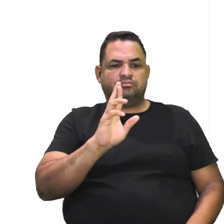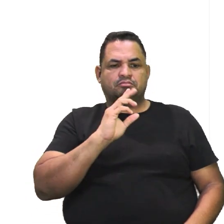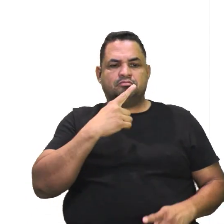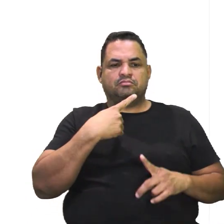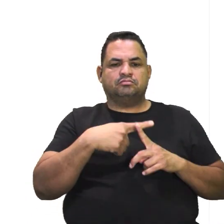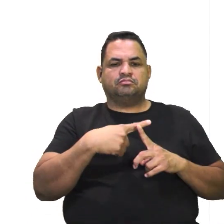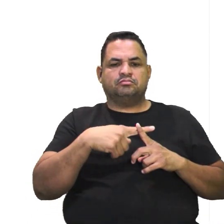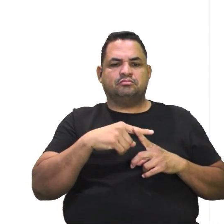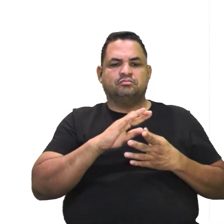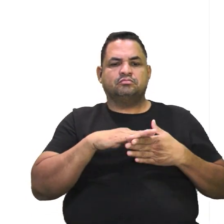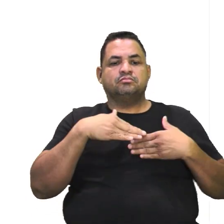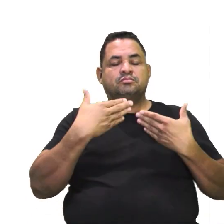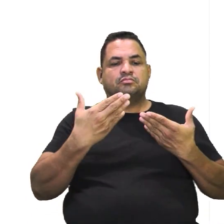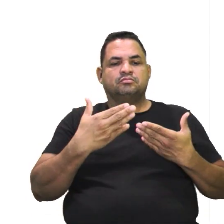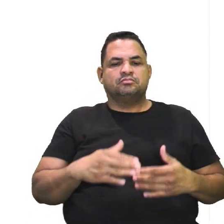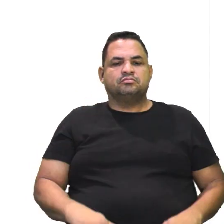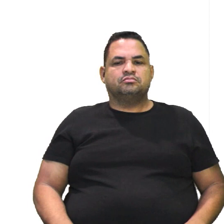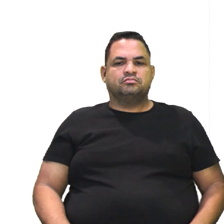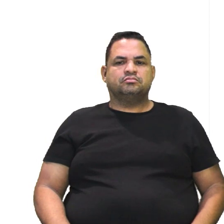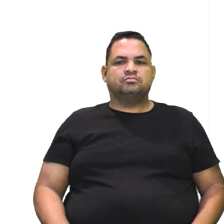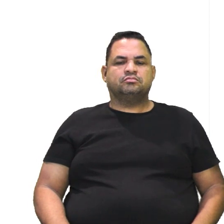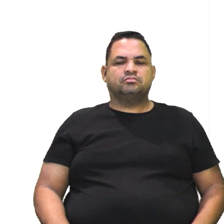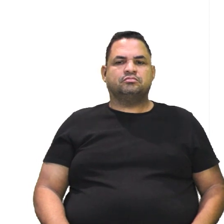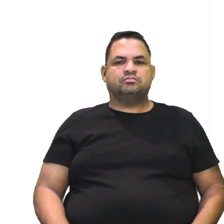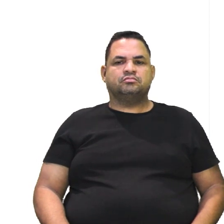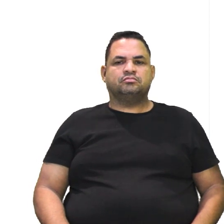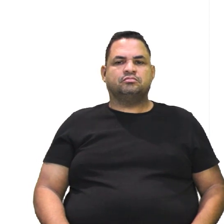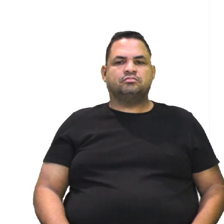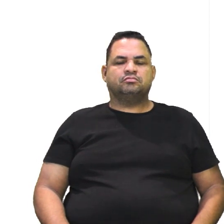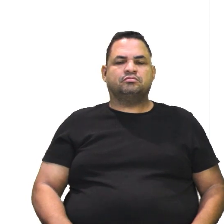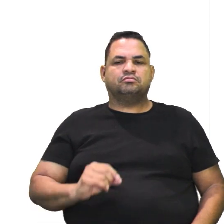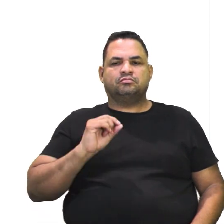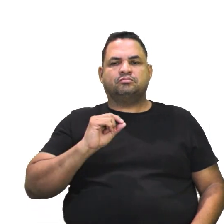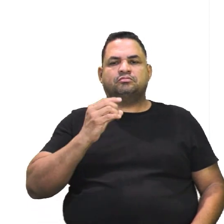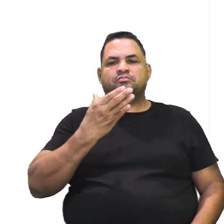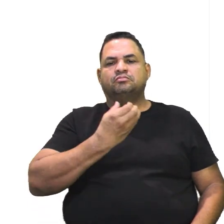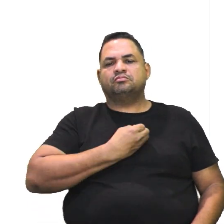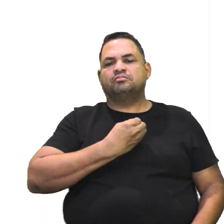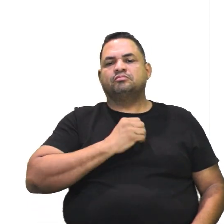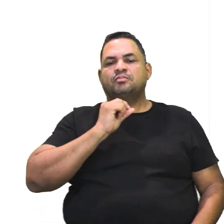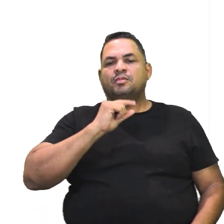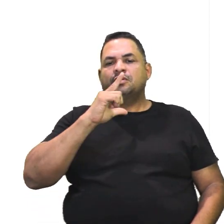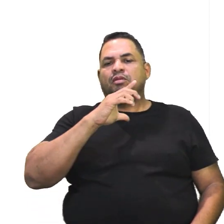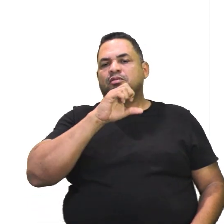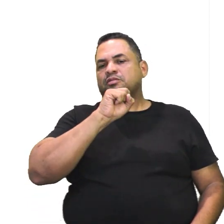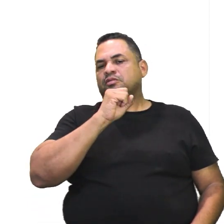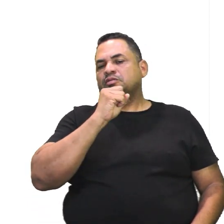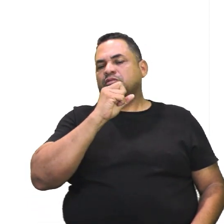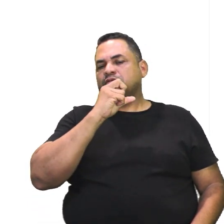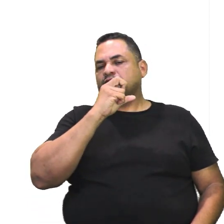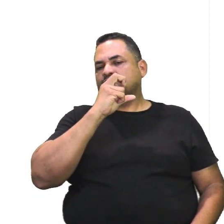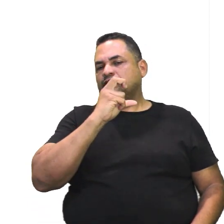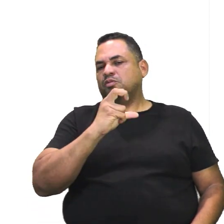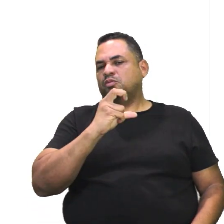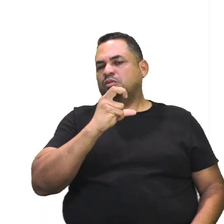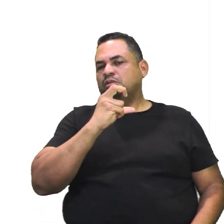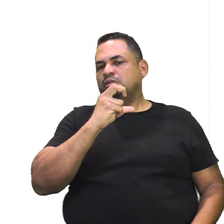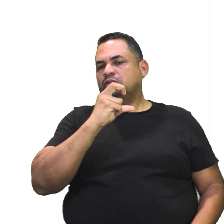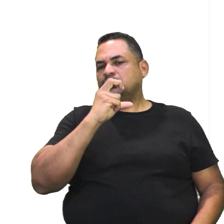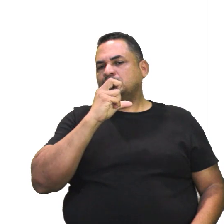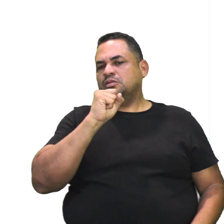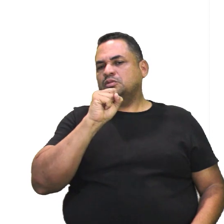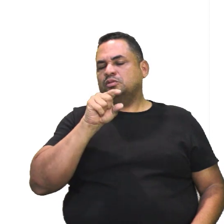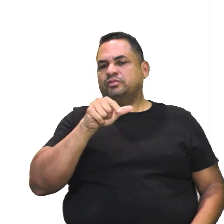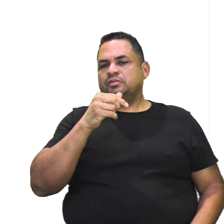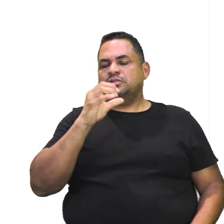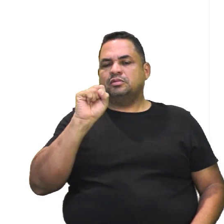Não, Por quê? porque a gente arredondou. Arredondou. Né? Só que esse número é um pouquinho maior que 58,8, né? É um pouquinho maior, então o valor